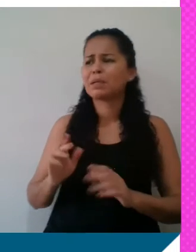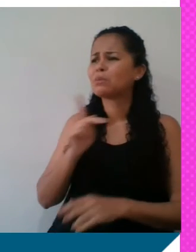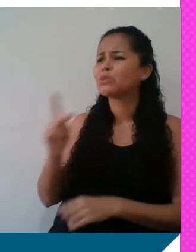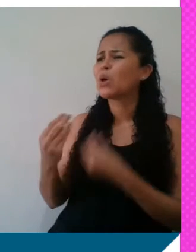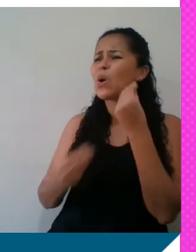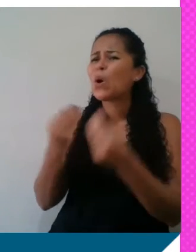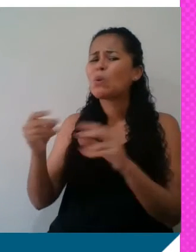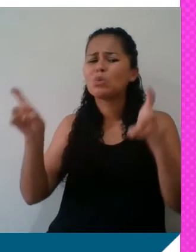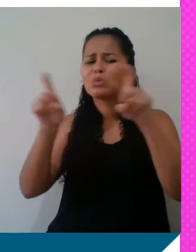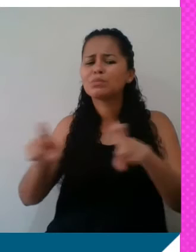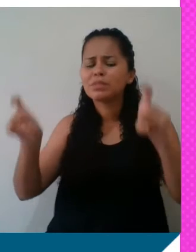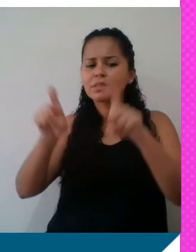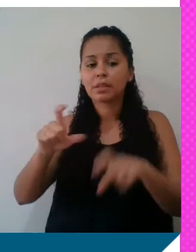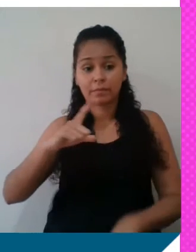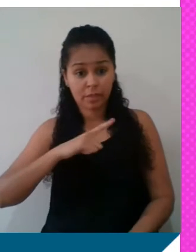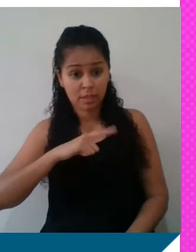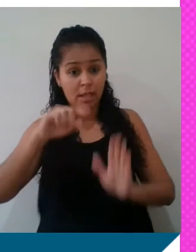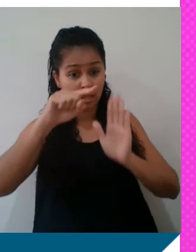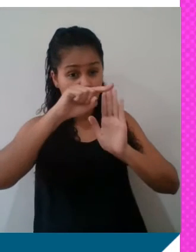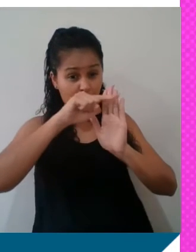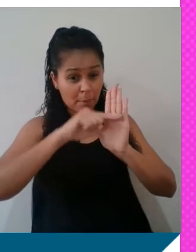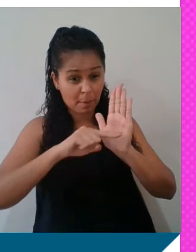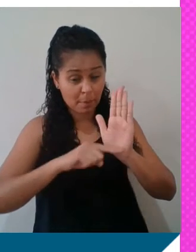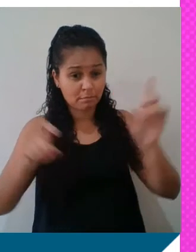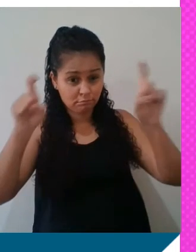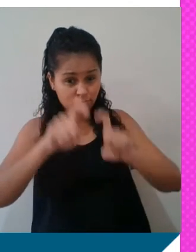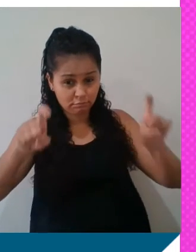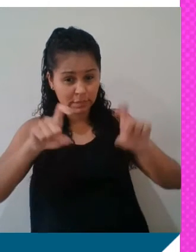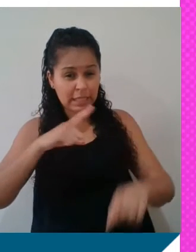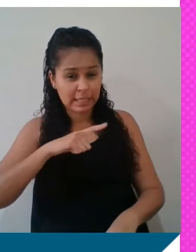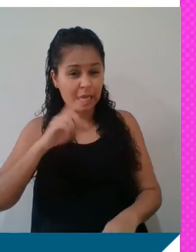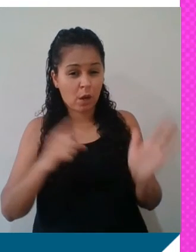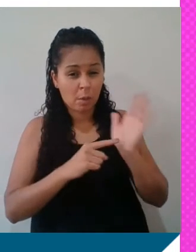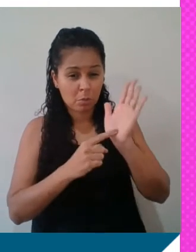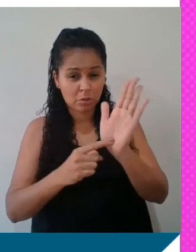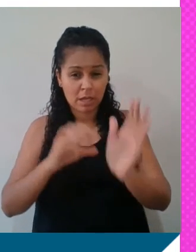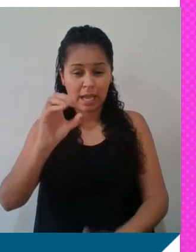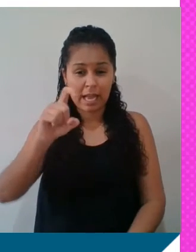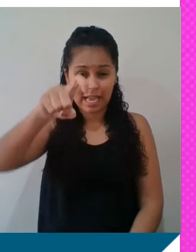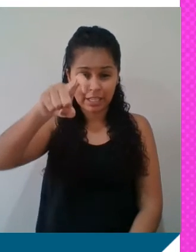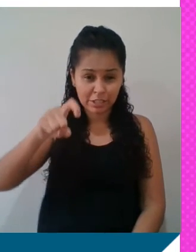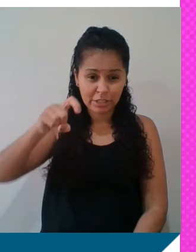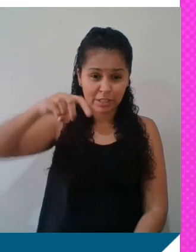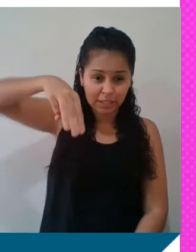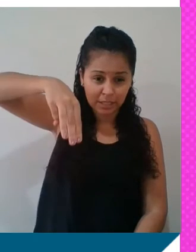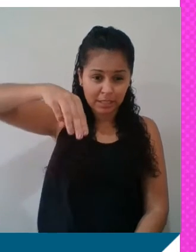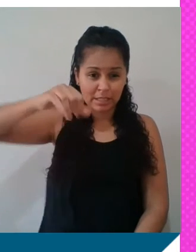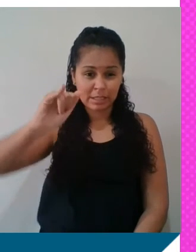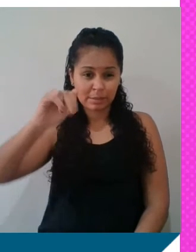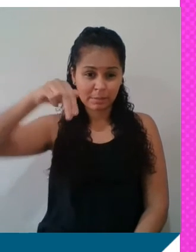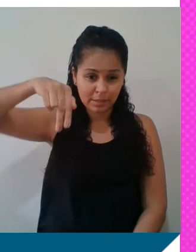vou fazer isso no computador? Existe um programa chamado Xmind 8, como está escrito aí no slide para vocês, que a gente consegue